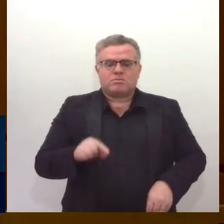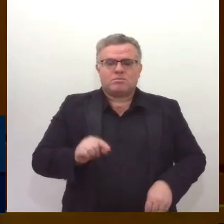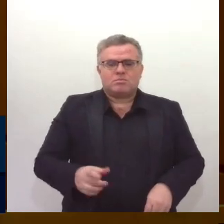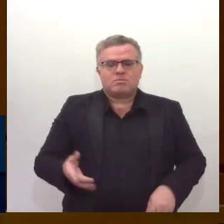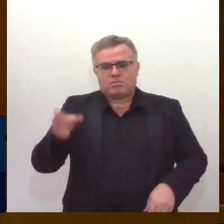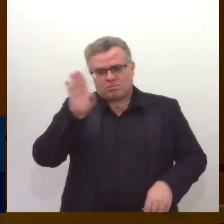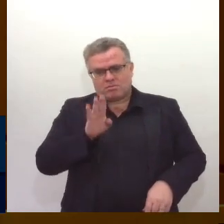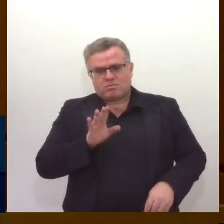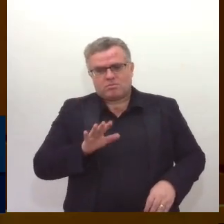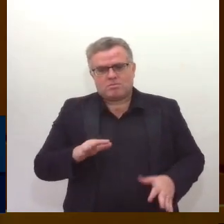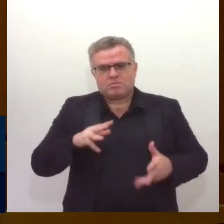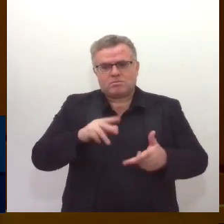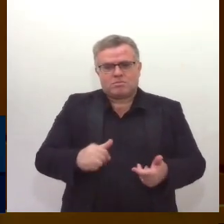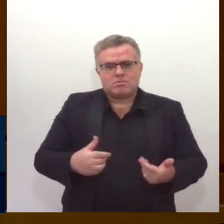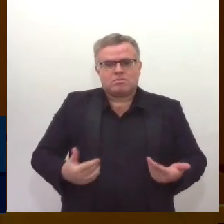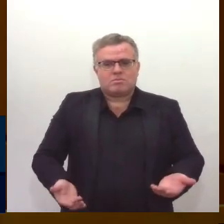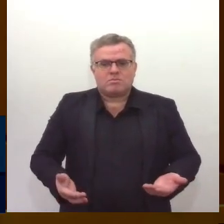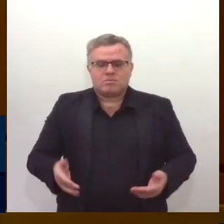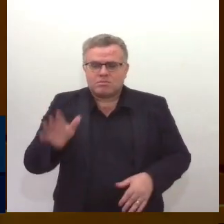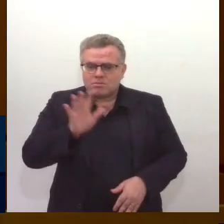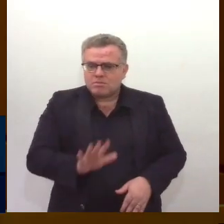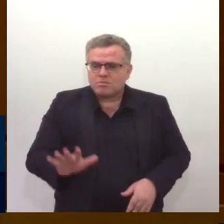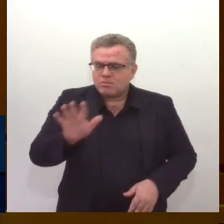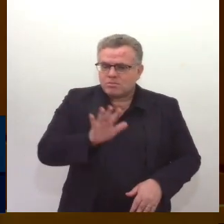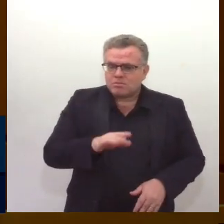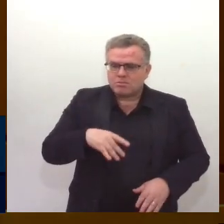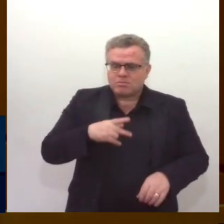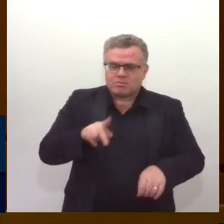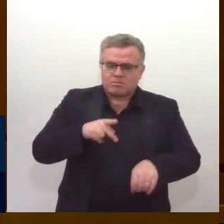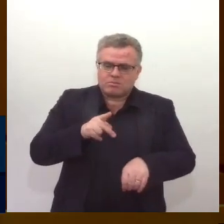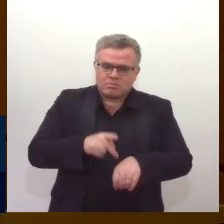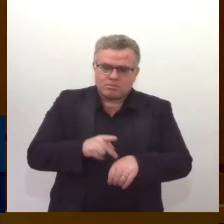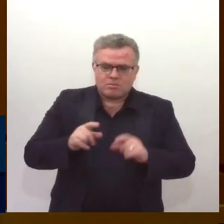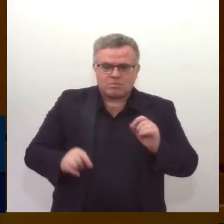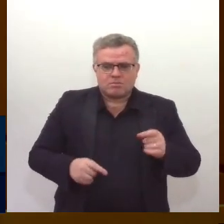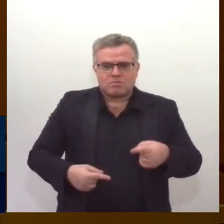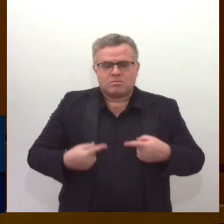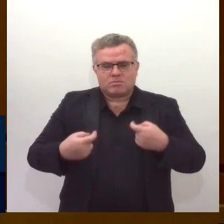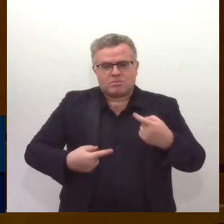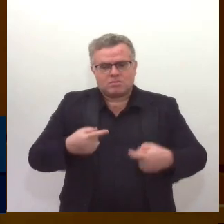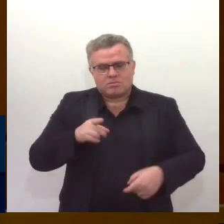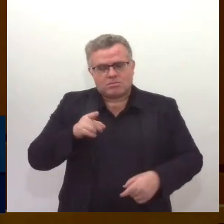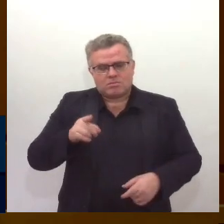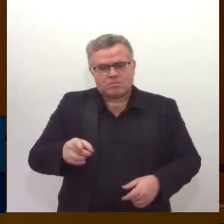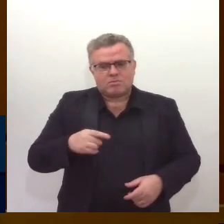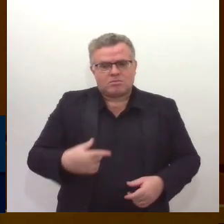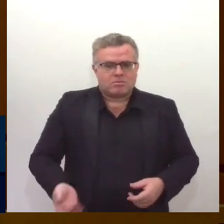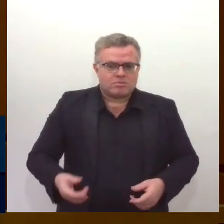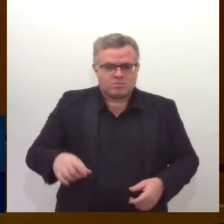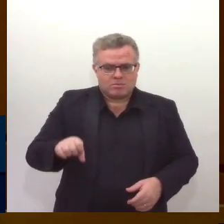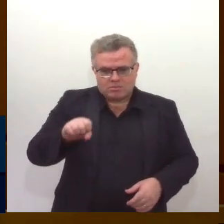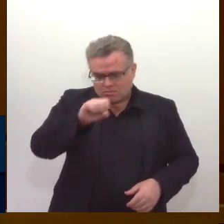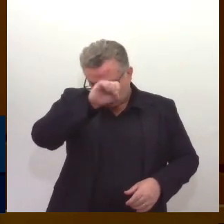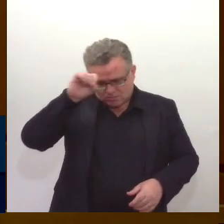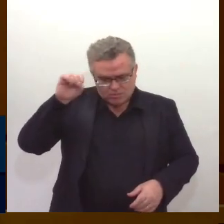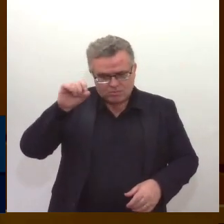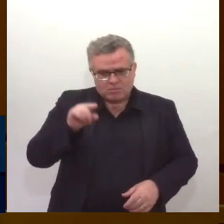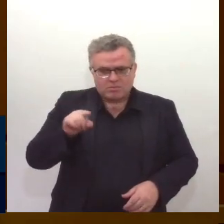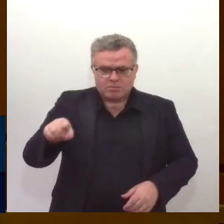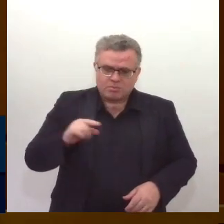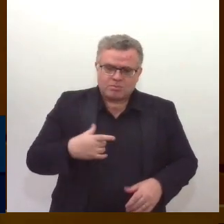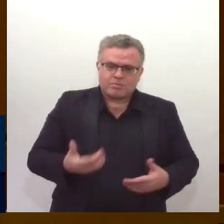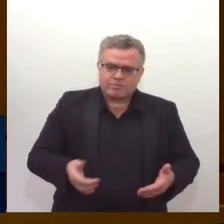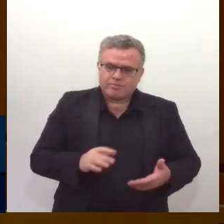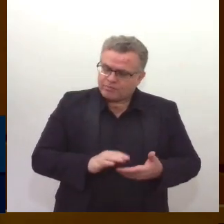Oriente Médio, a guerra na Rússia, né, porque ele representa... E o pior de tudo, senhor presidente, ele ameaça